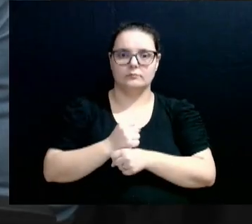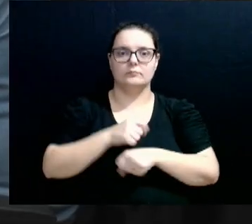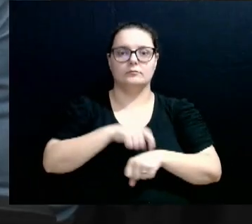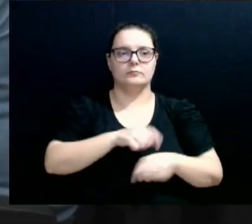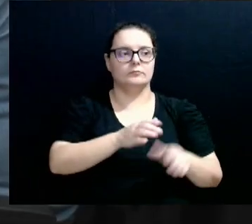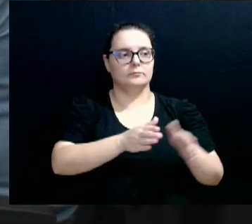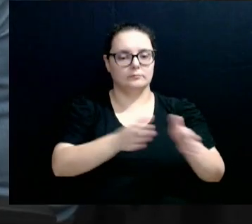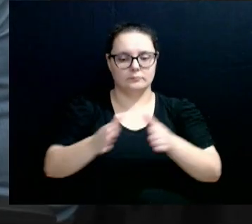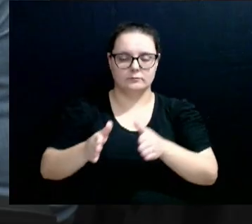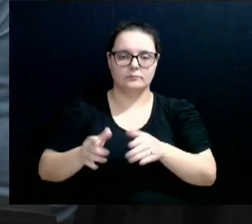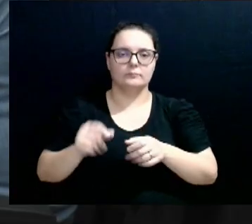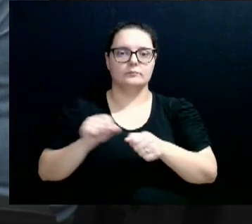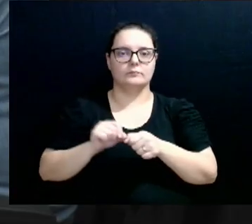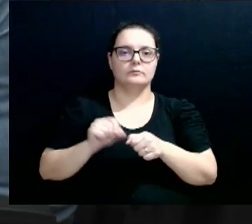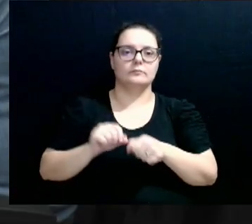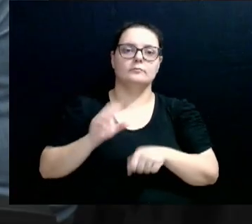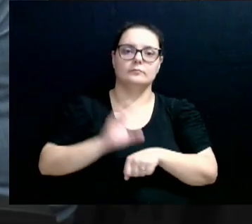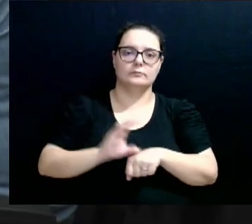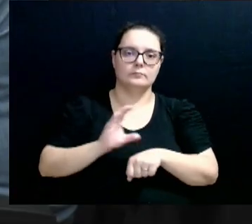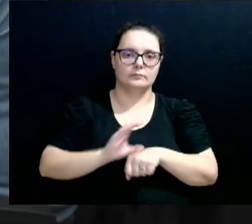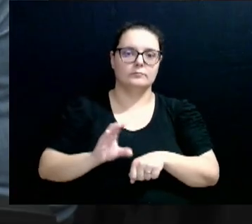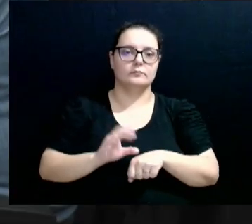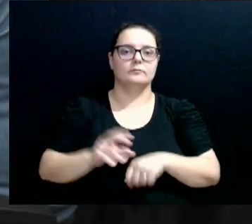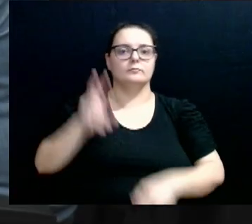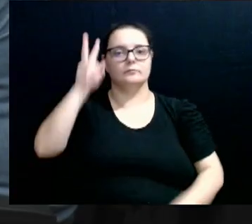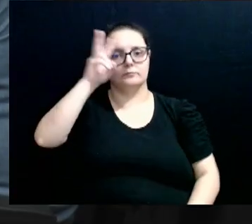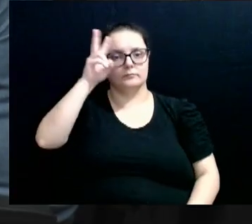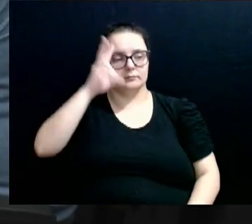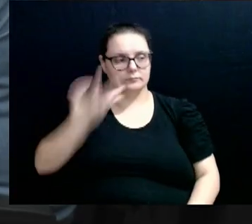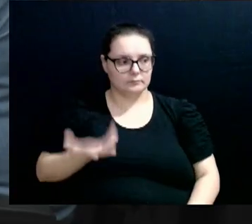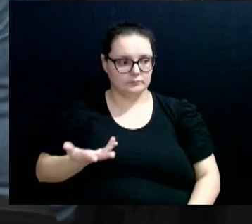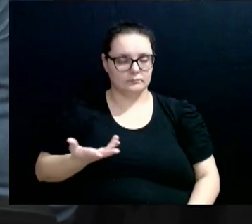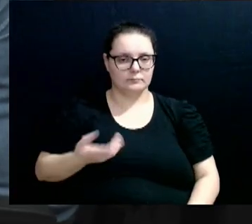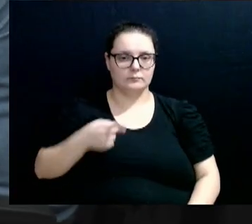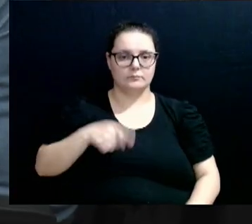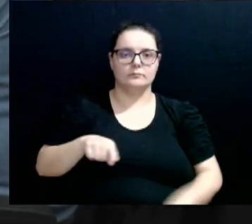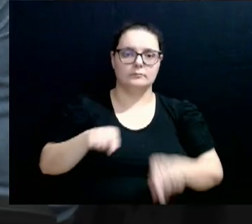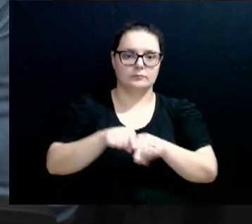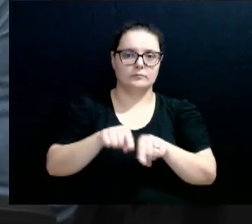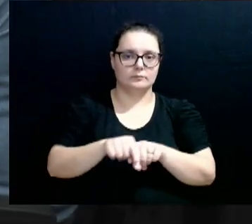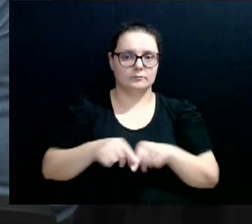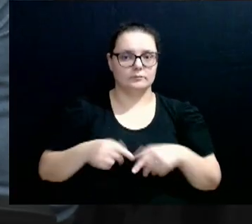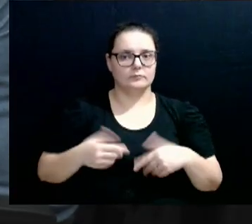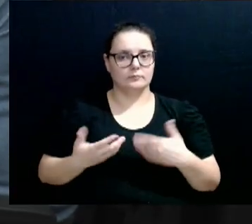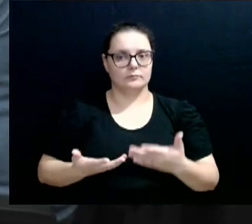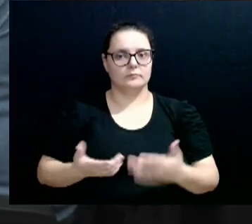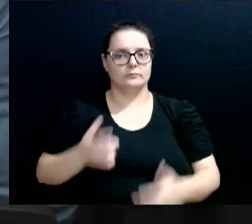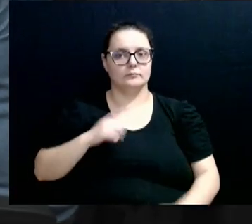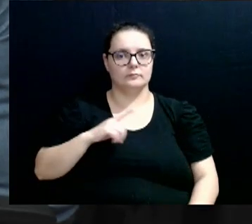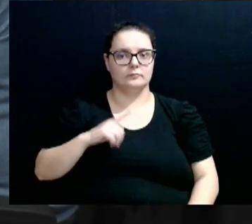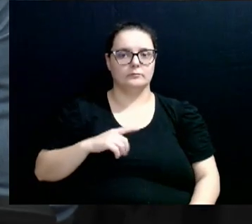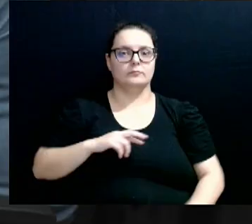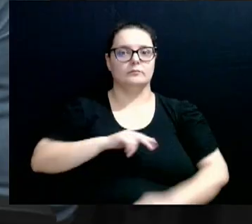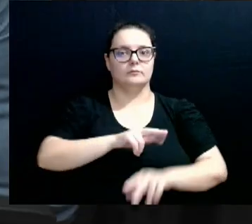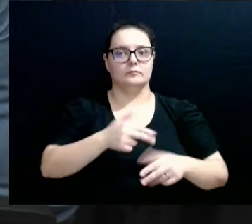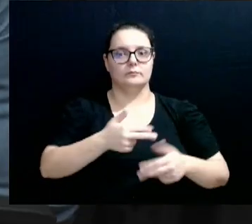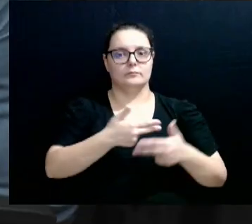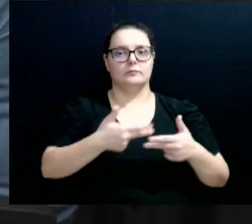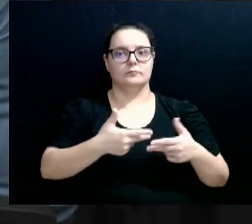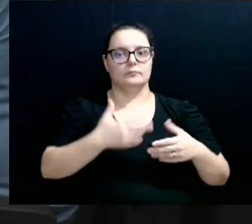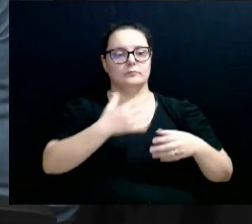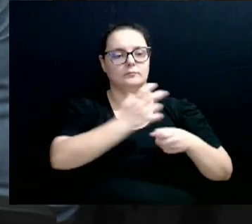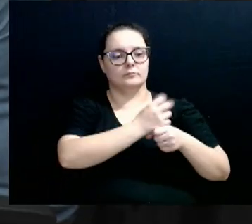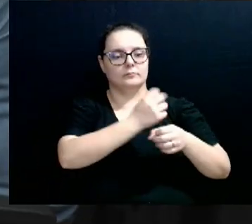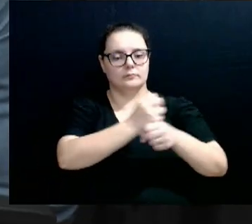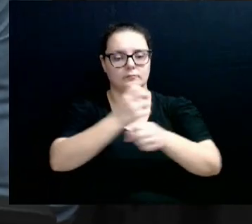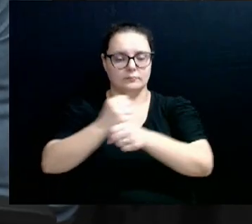cursar a disciplina de História. Então você também traz isso, né? Você traz que você teve um conjunto de elementos que te levaram, que essa